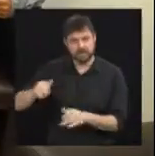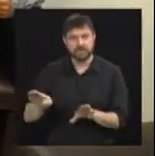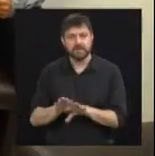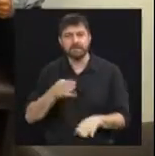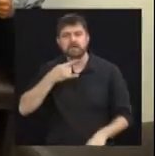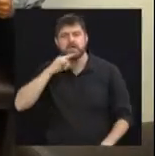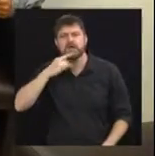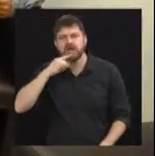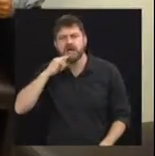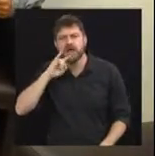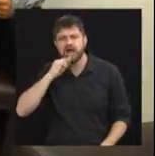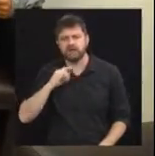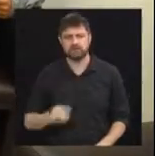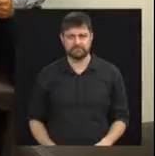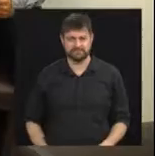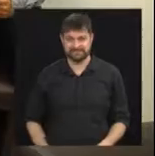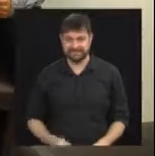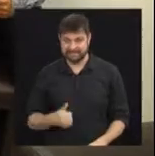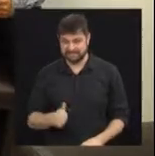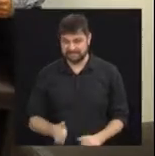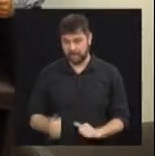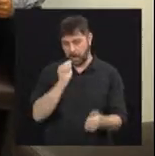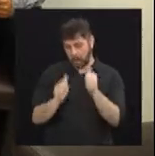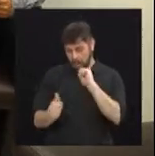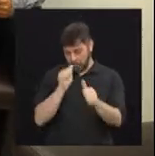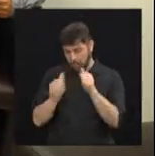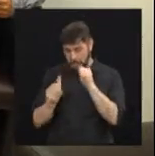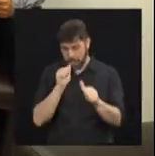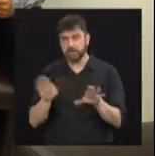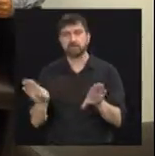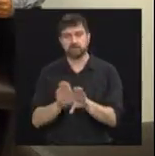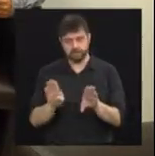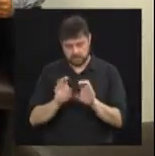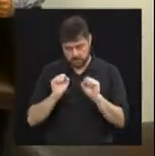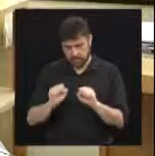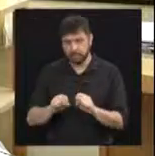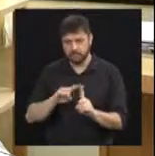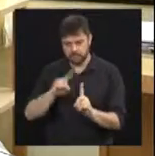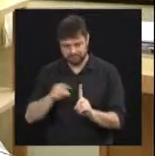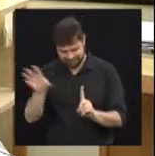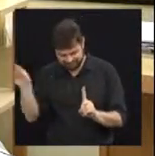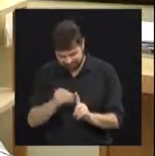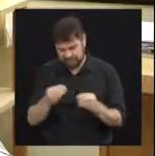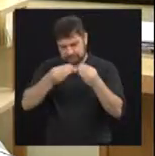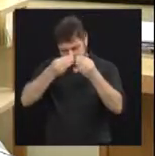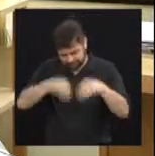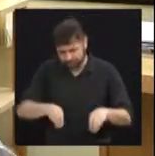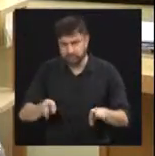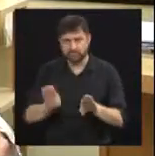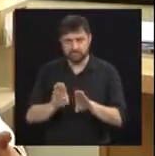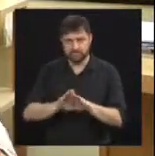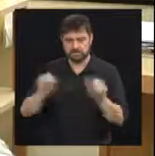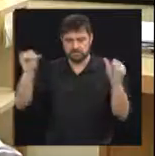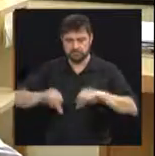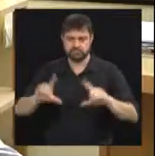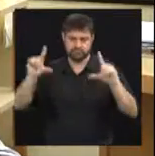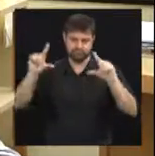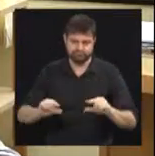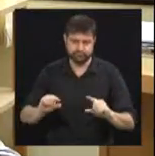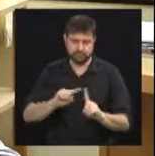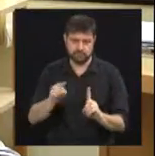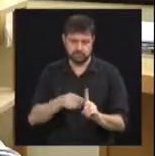E álcool? Bebida alcoólica. O consumo excessivo da bebida alcoólica também pode prejudicar a questão da